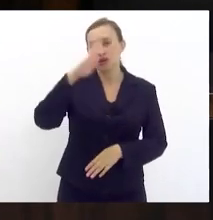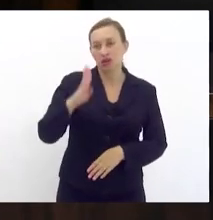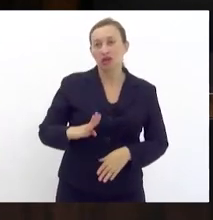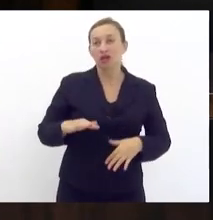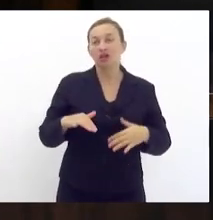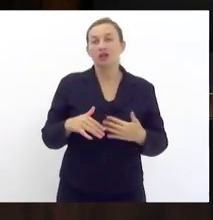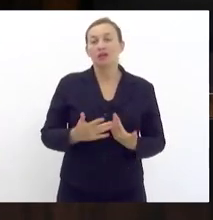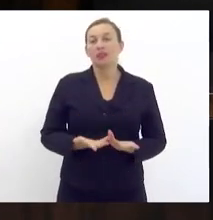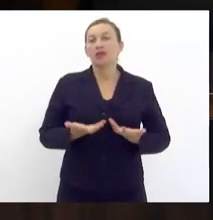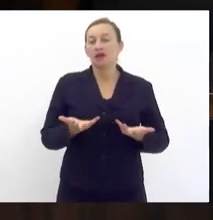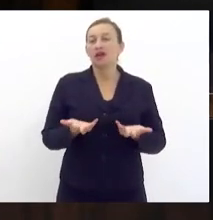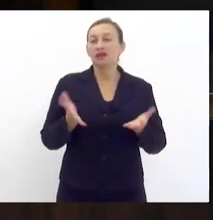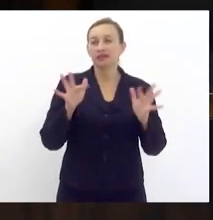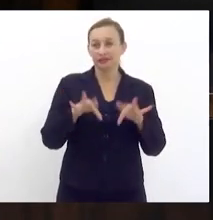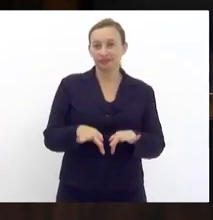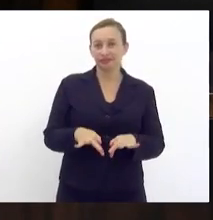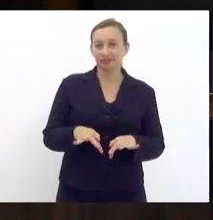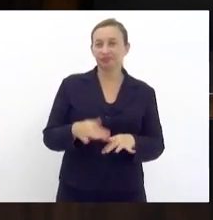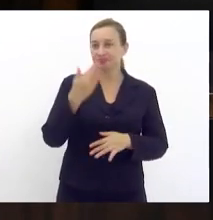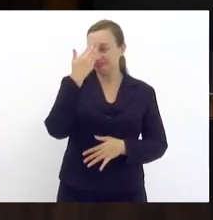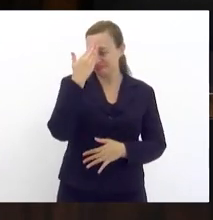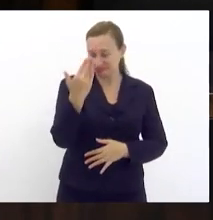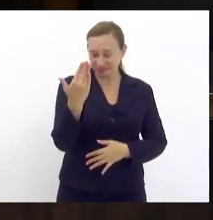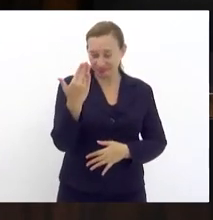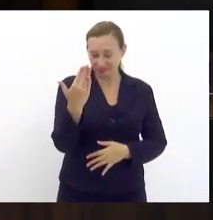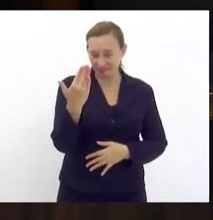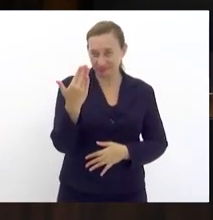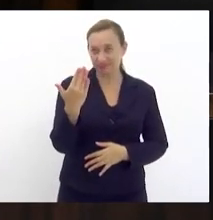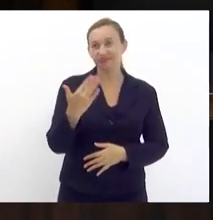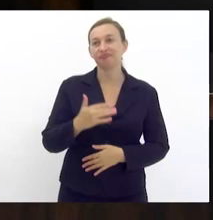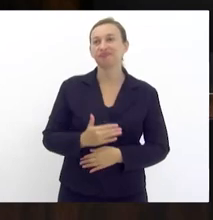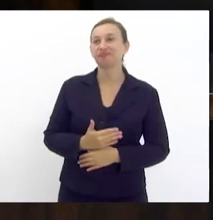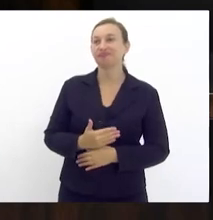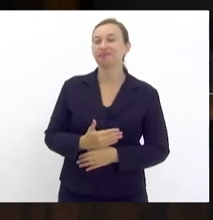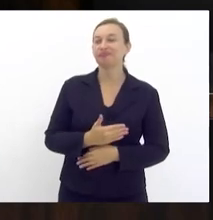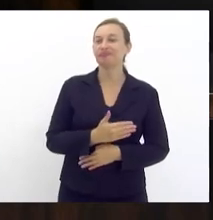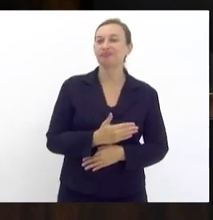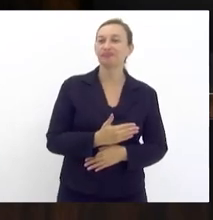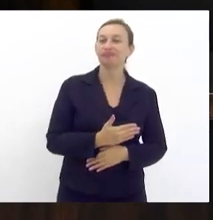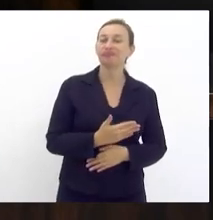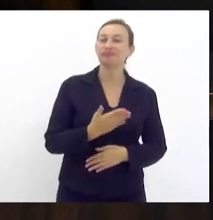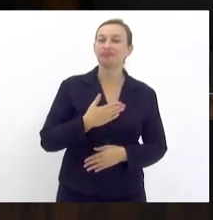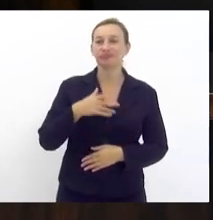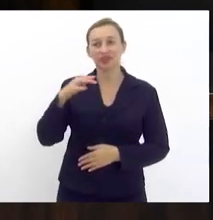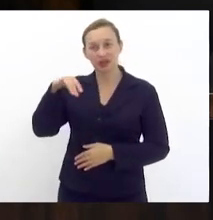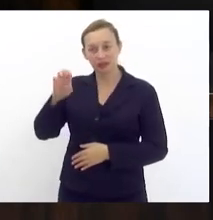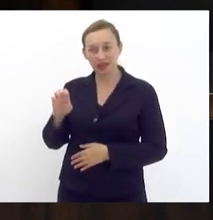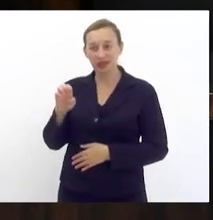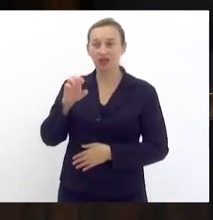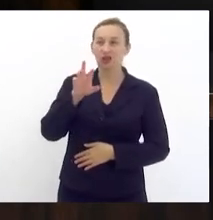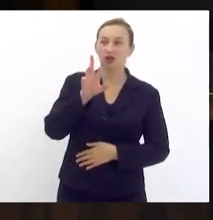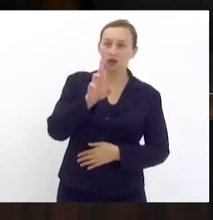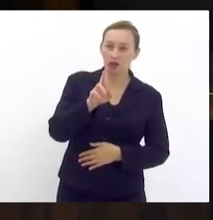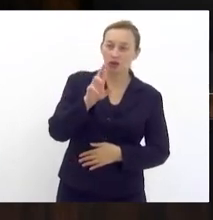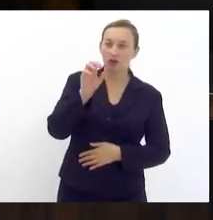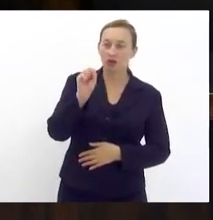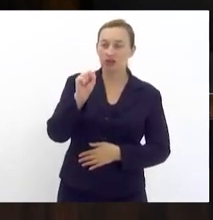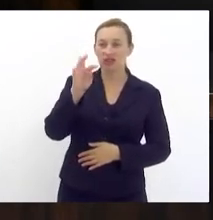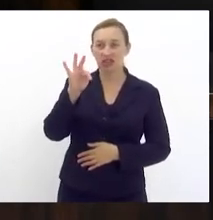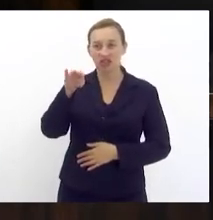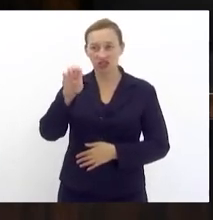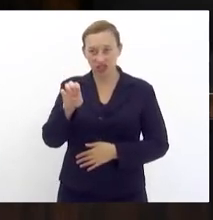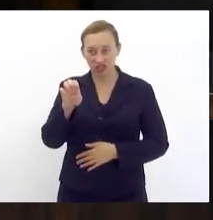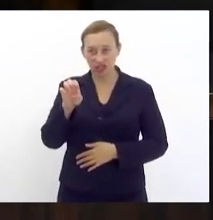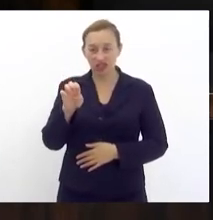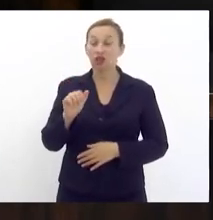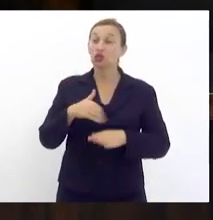quero, finalizando aqui, agradecer a todos, tá, o pessoal do meu gabinete, dona Rosângela, aqui, a todos do gabinete